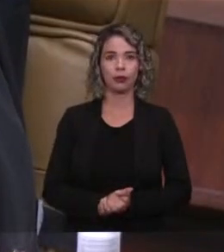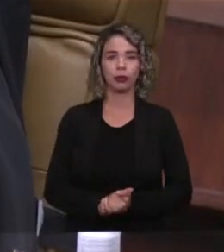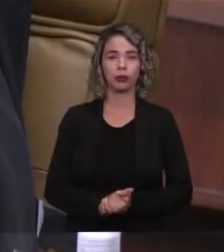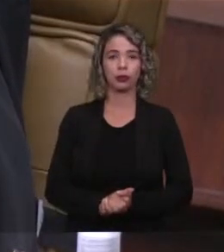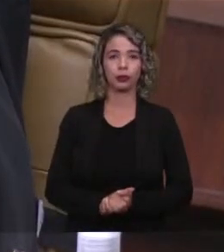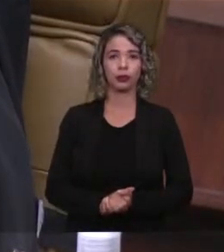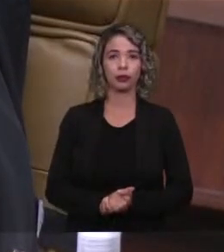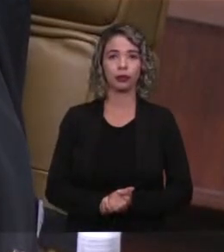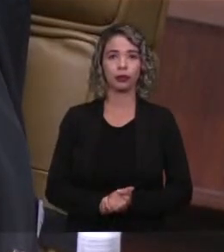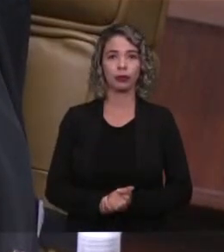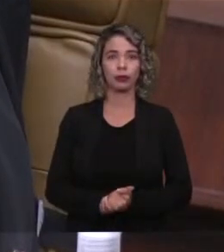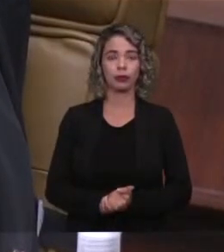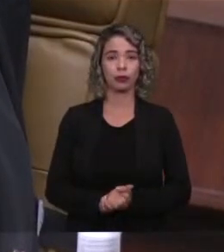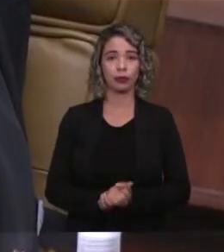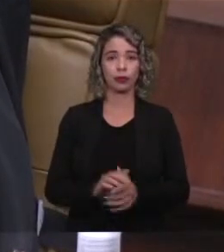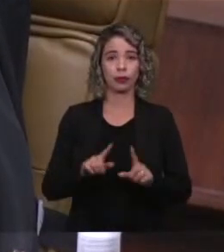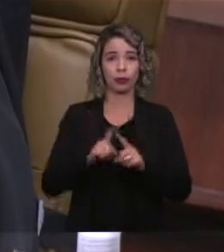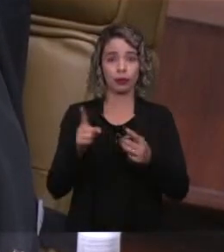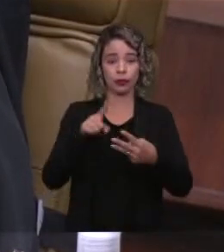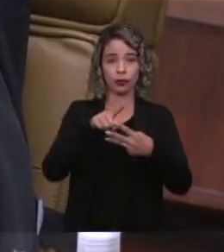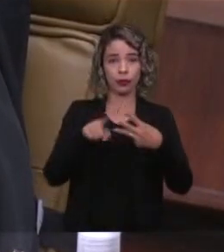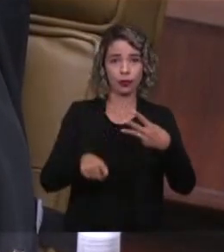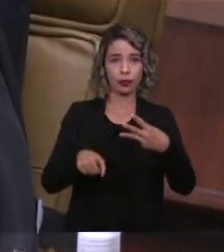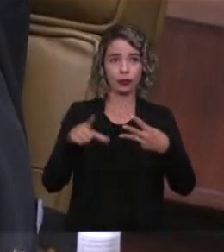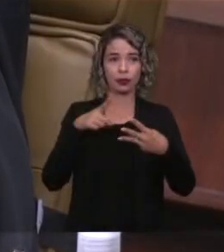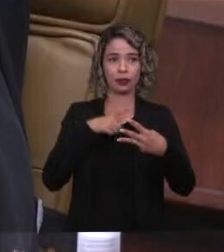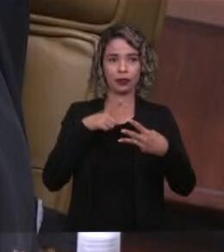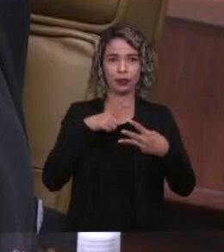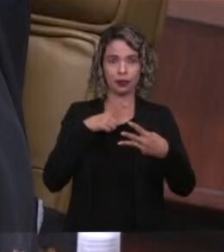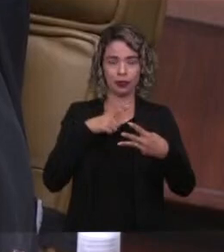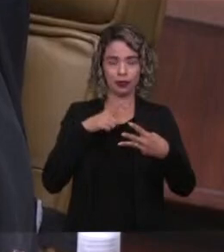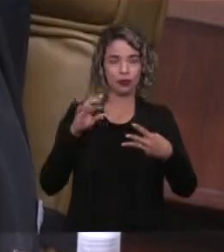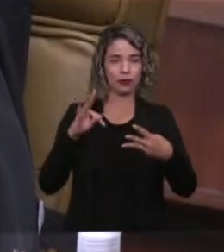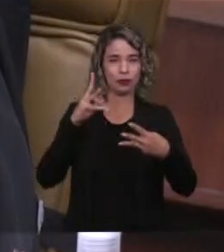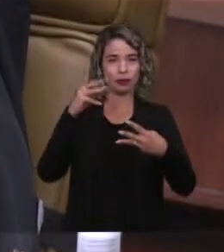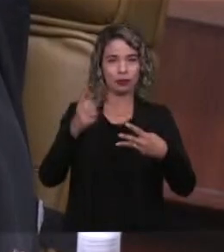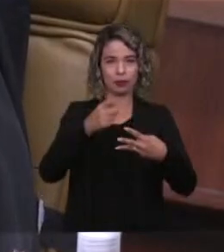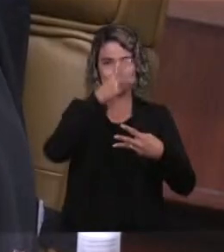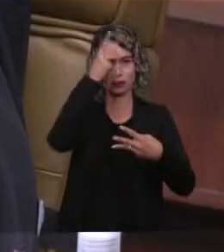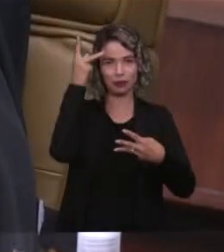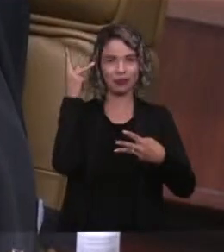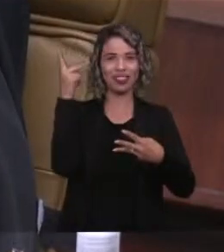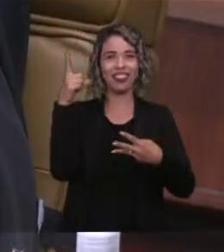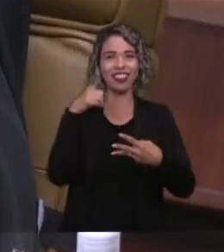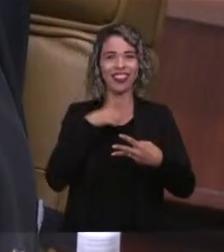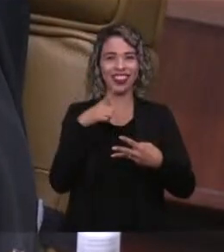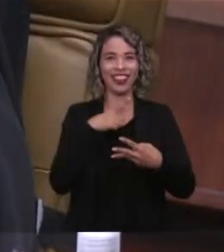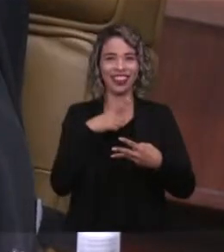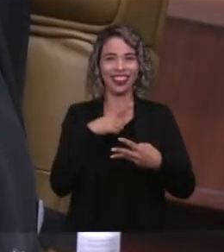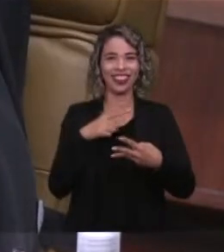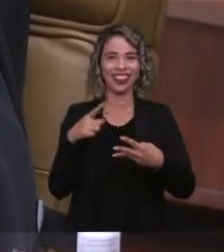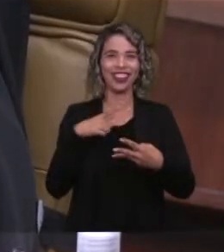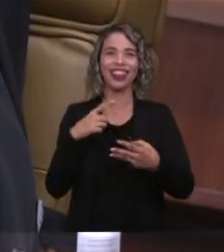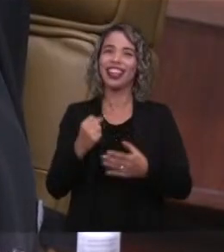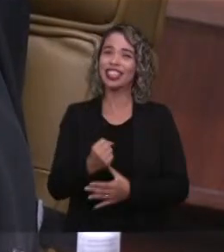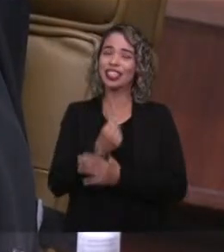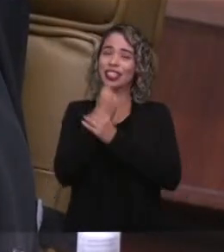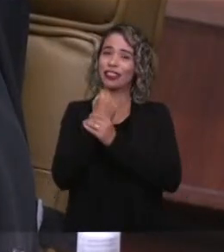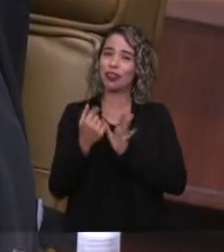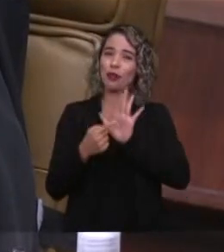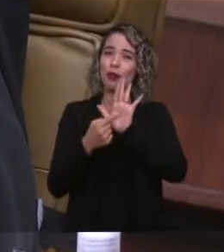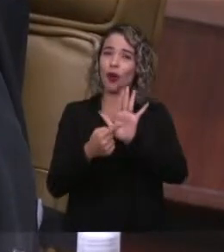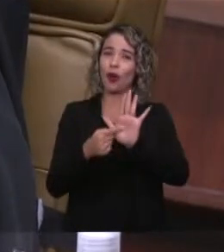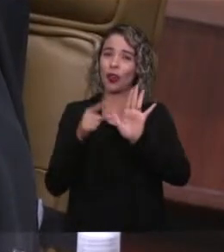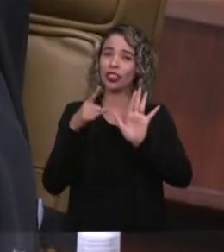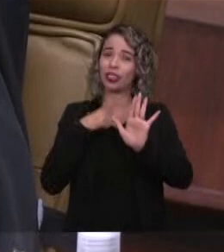Fernando Afonso Collor de Mello e outros. Aqui julgados, todos integrantes do mesmo núcleo, penso estar seguramente demonstrada